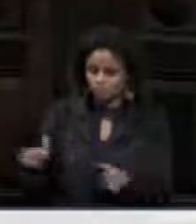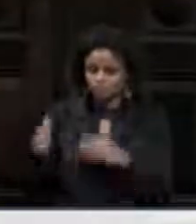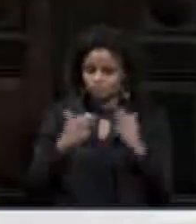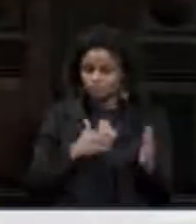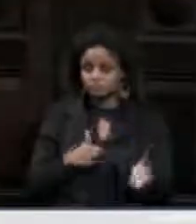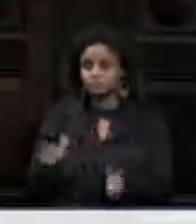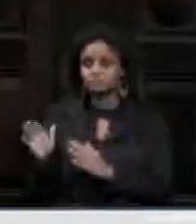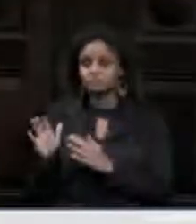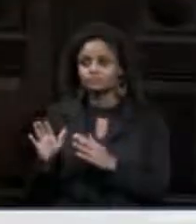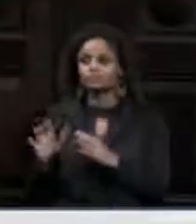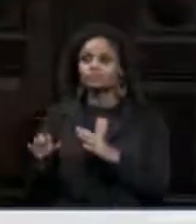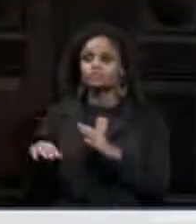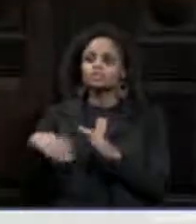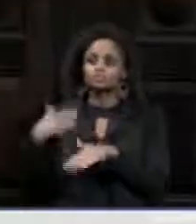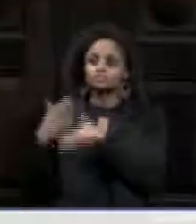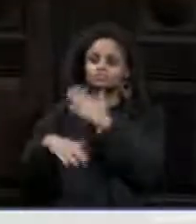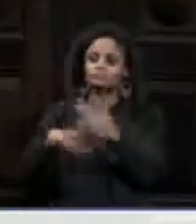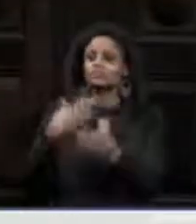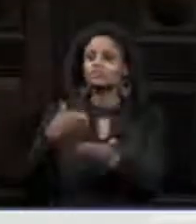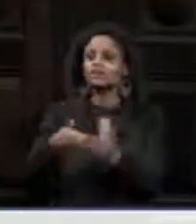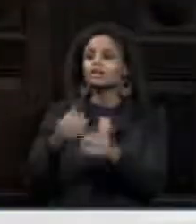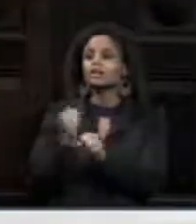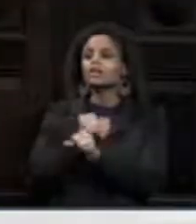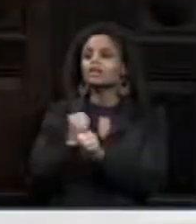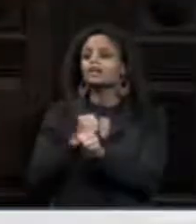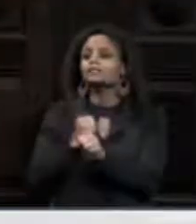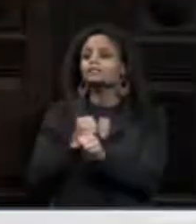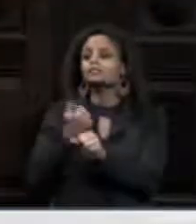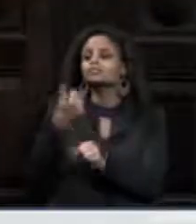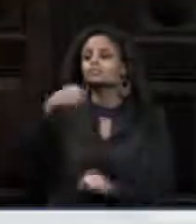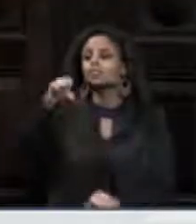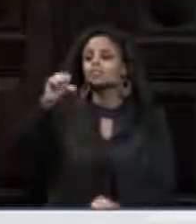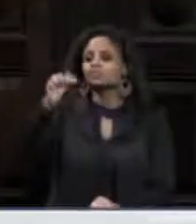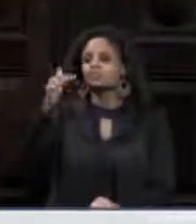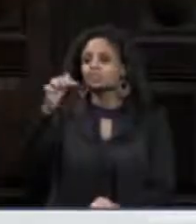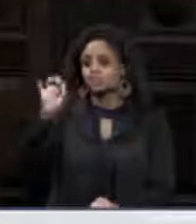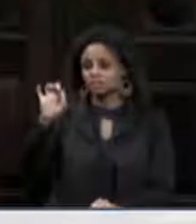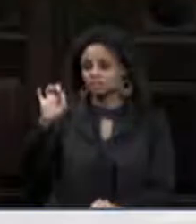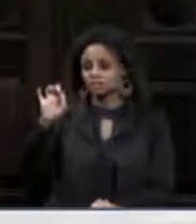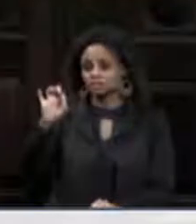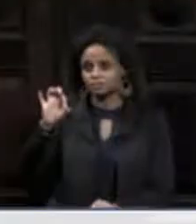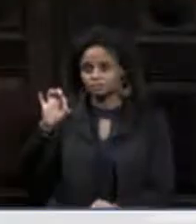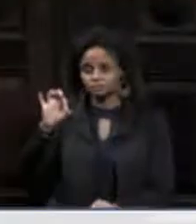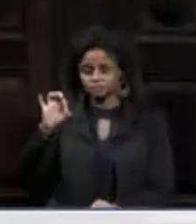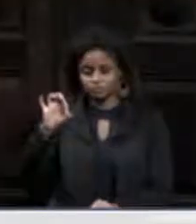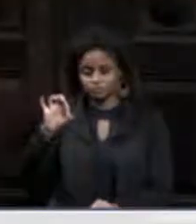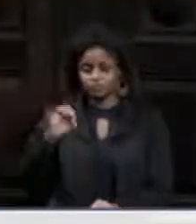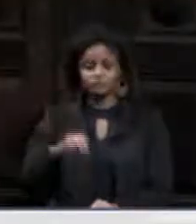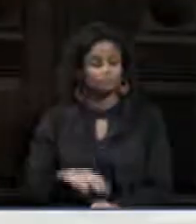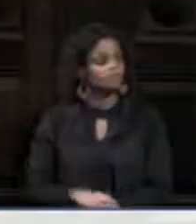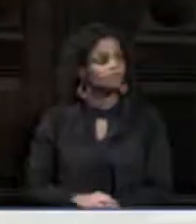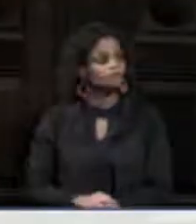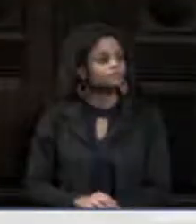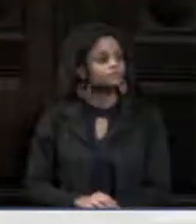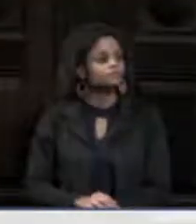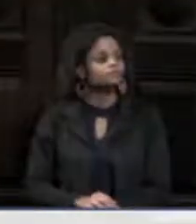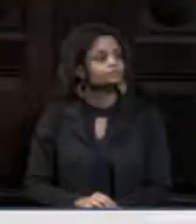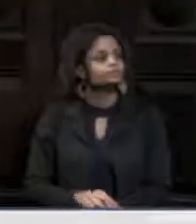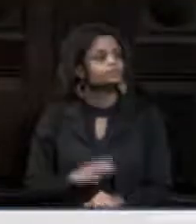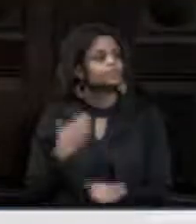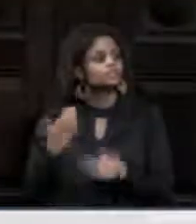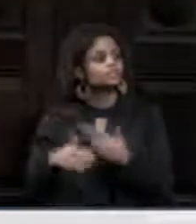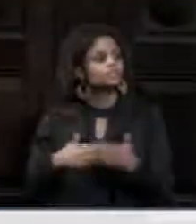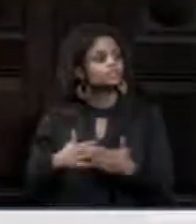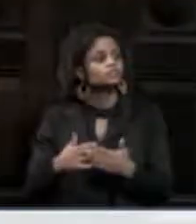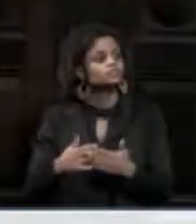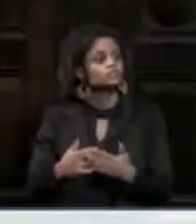vem na década de 70 a ponte Rio-Niterói, integrando o interior à capital, e com isso uma